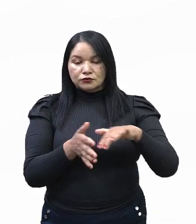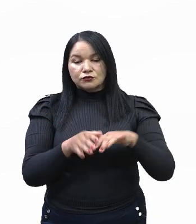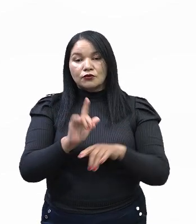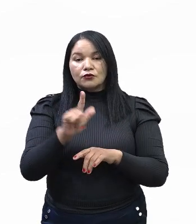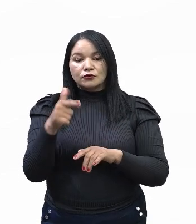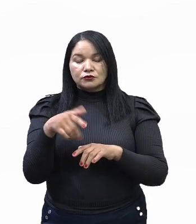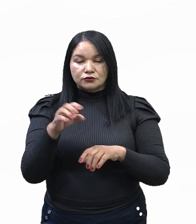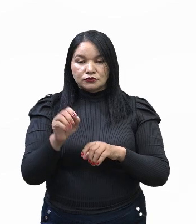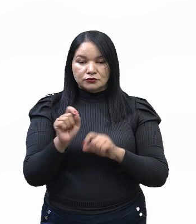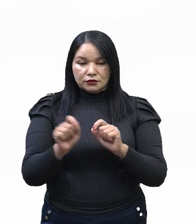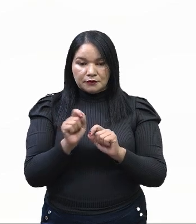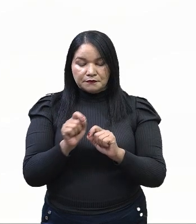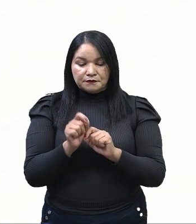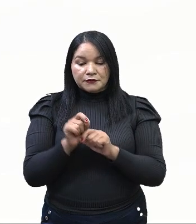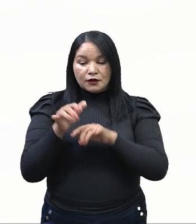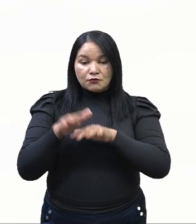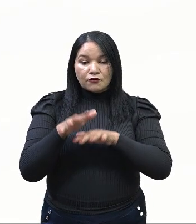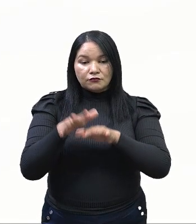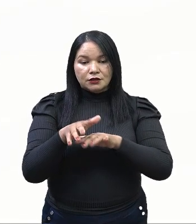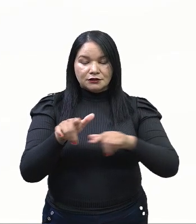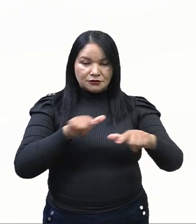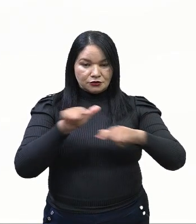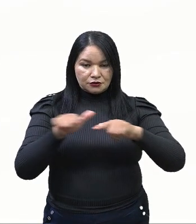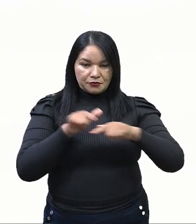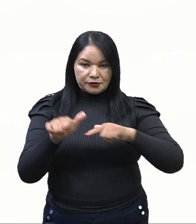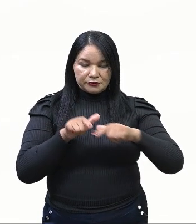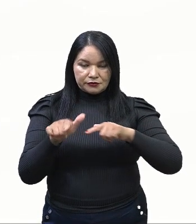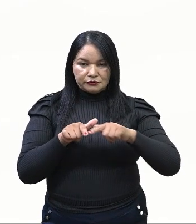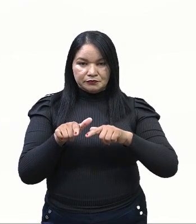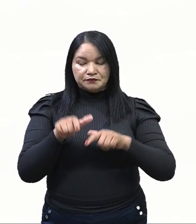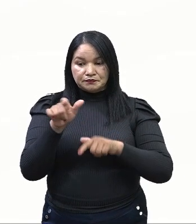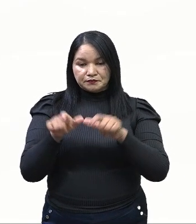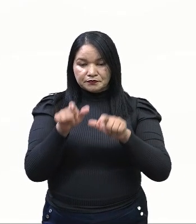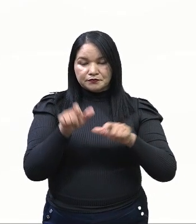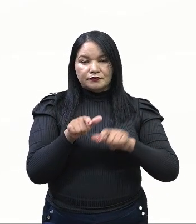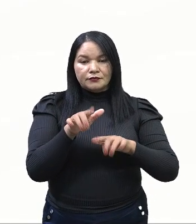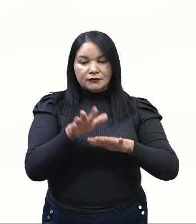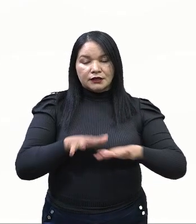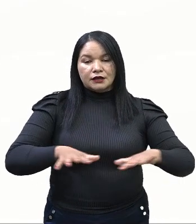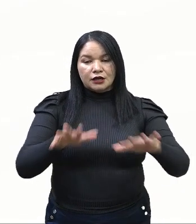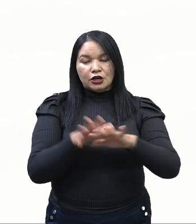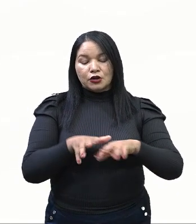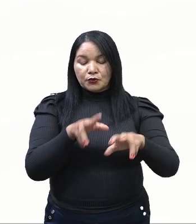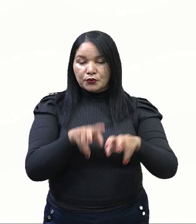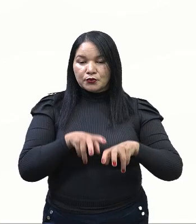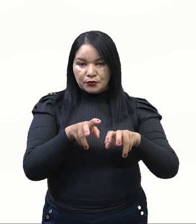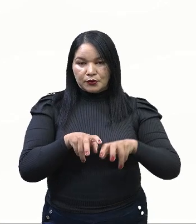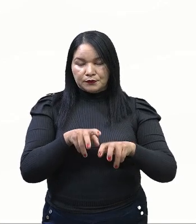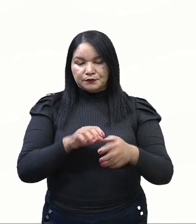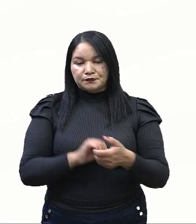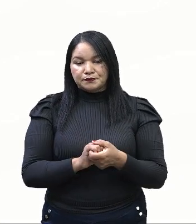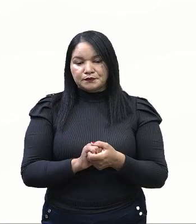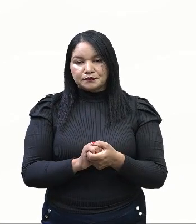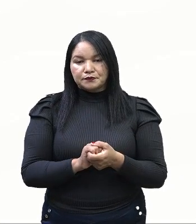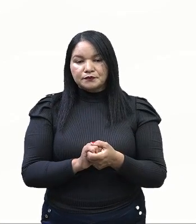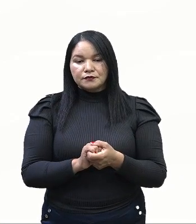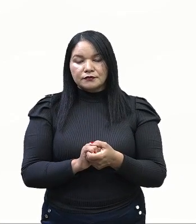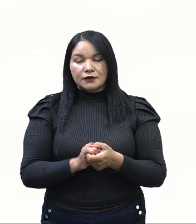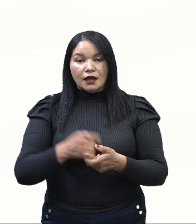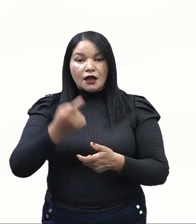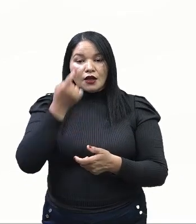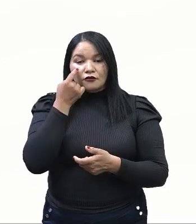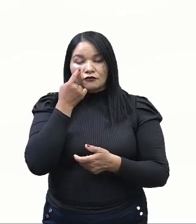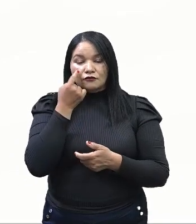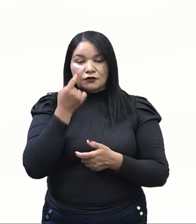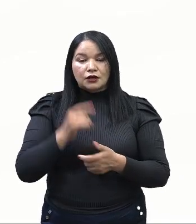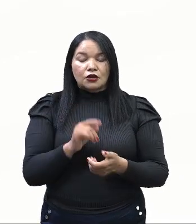dos trabalhadores, os movimentos que vão acontecer em área urbana. E a gente vai observar